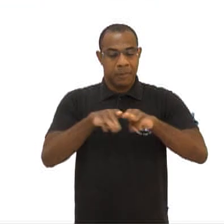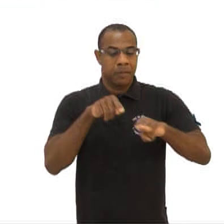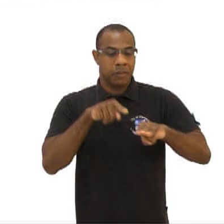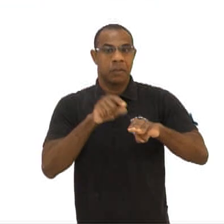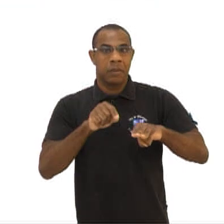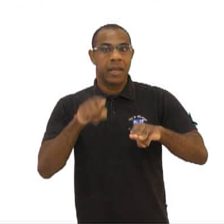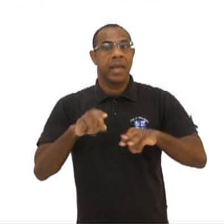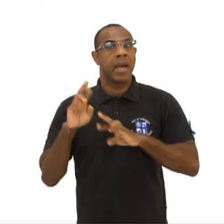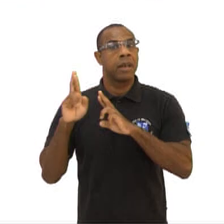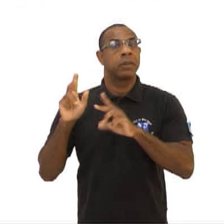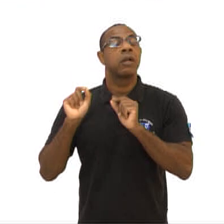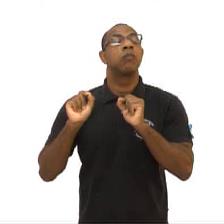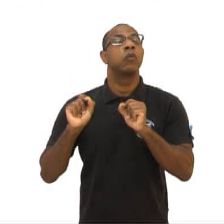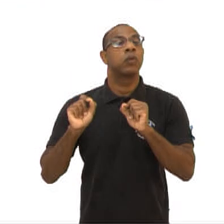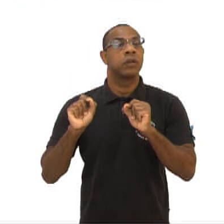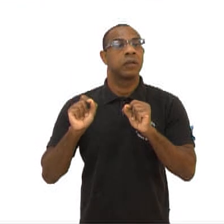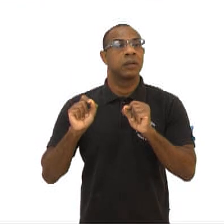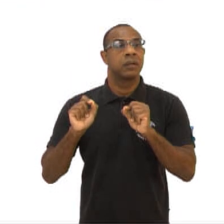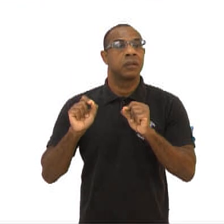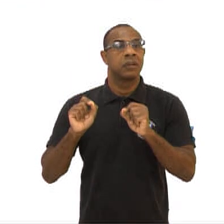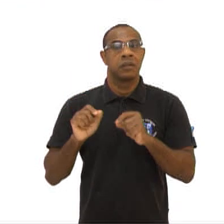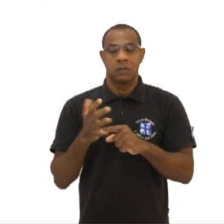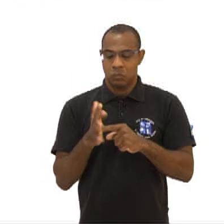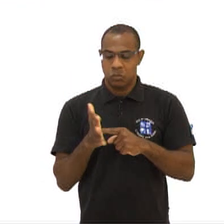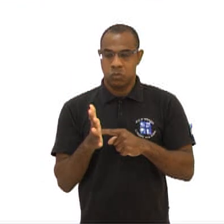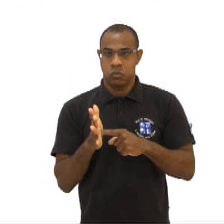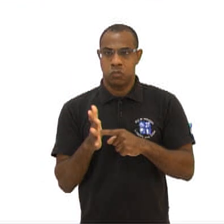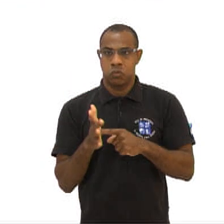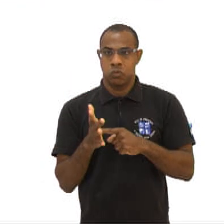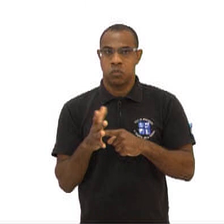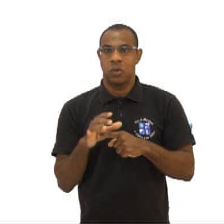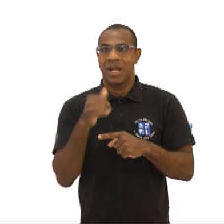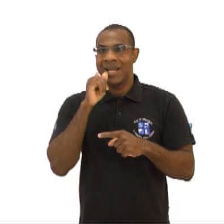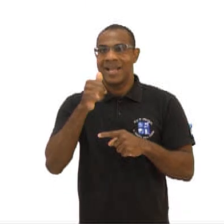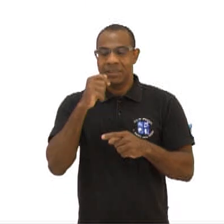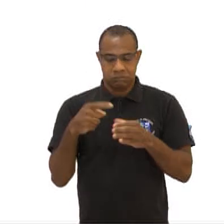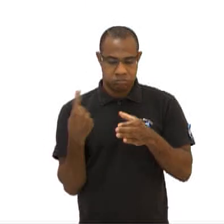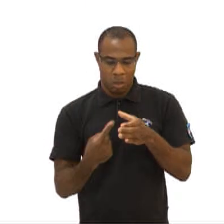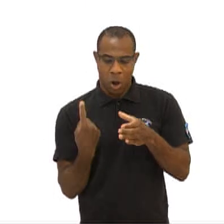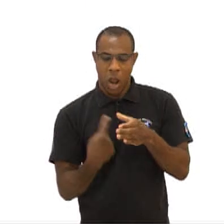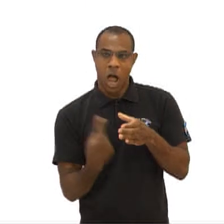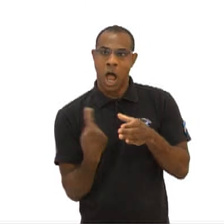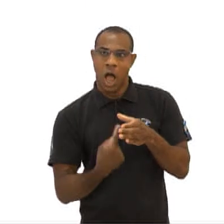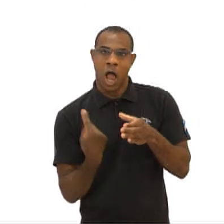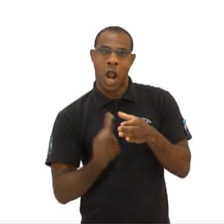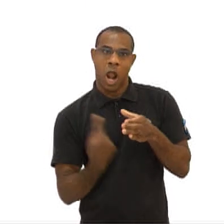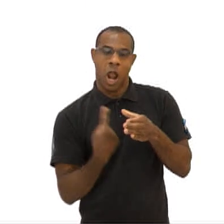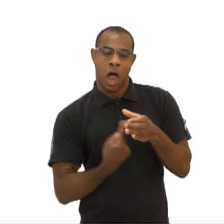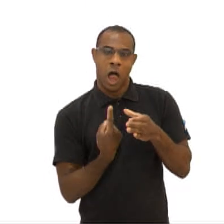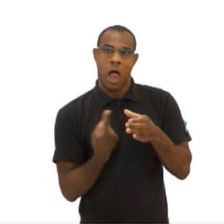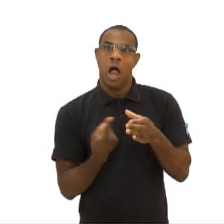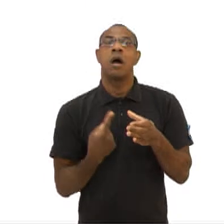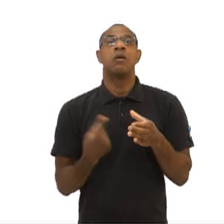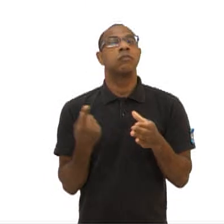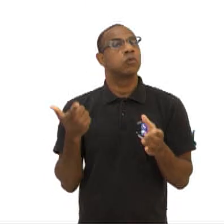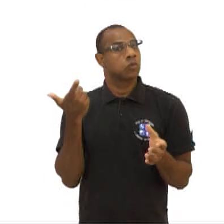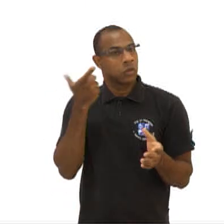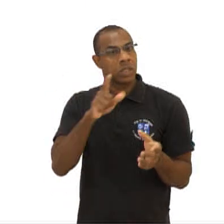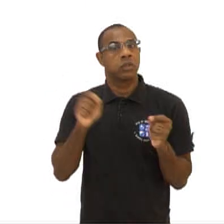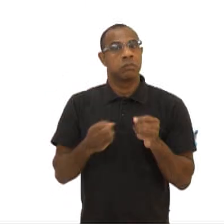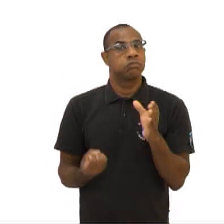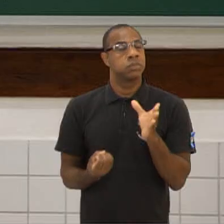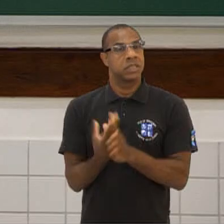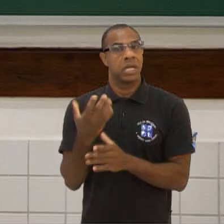é responsável pela rotação do motor elétrico, né? Então, você consegue criar rotação do motor elétrico